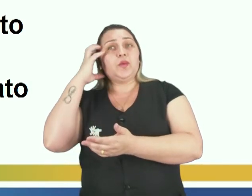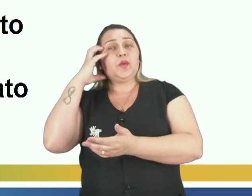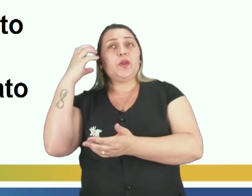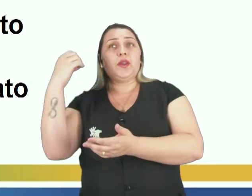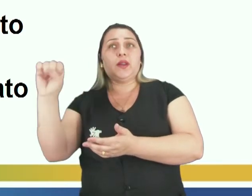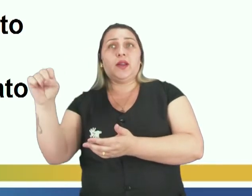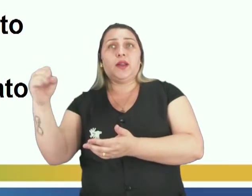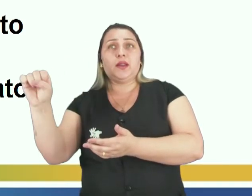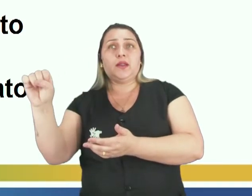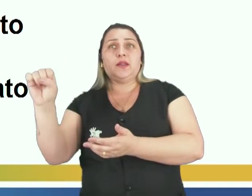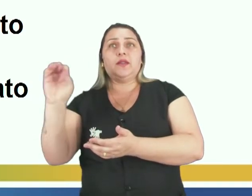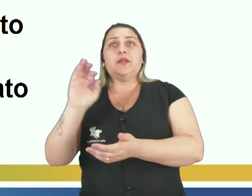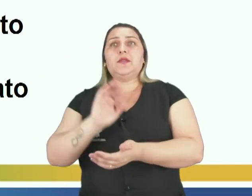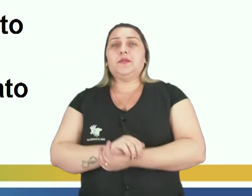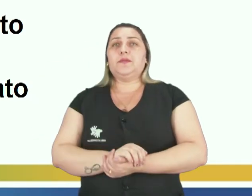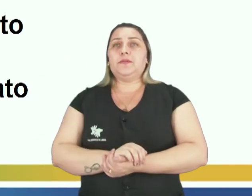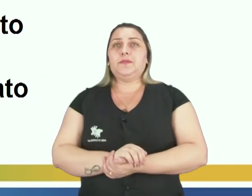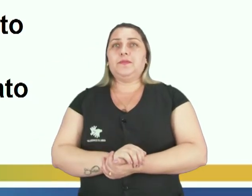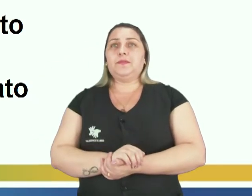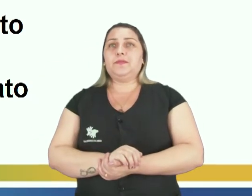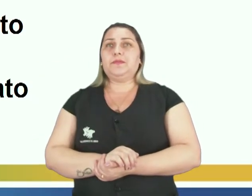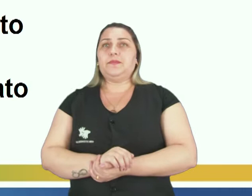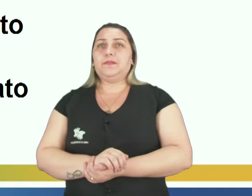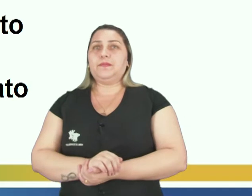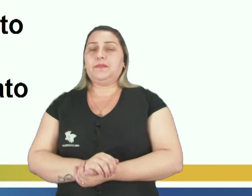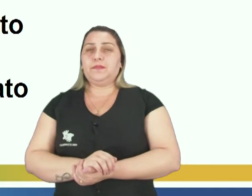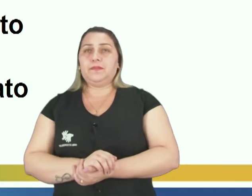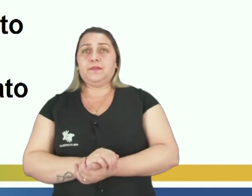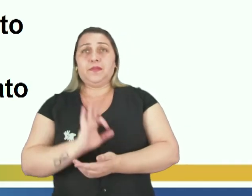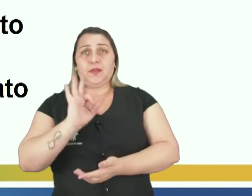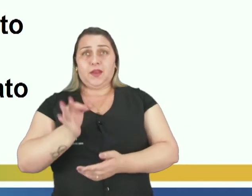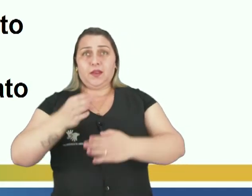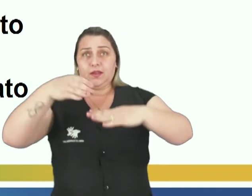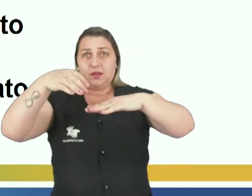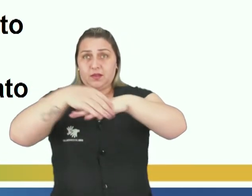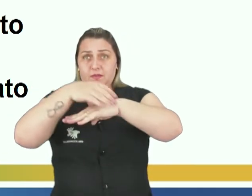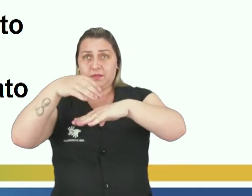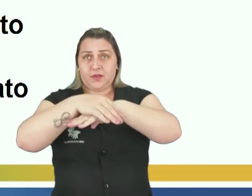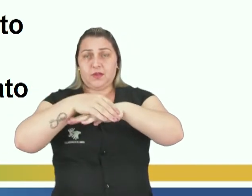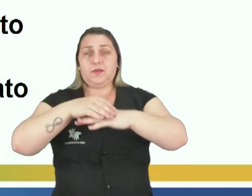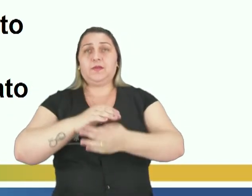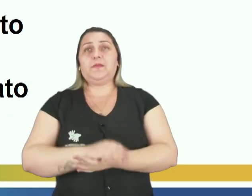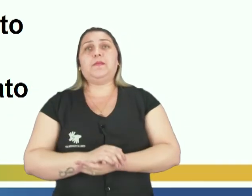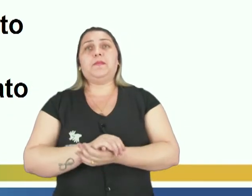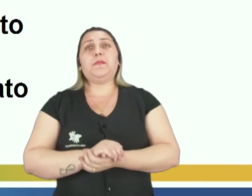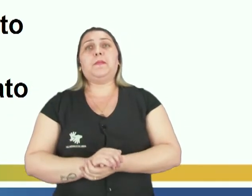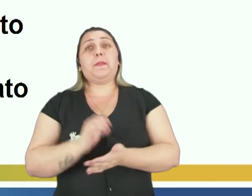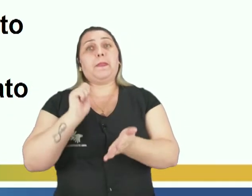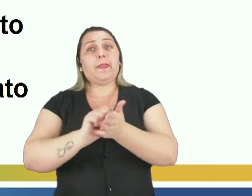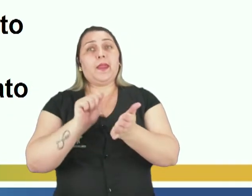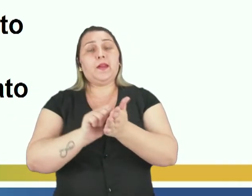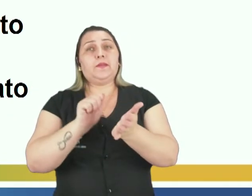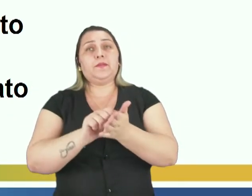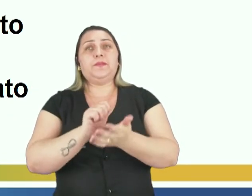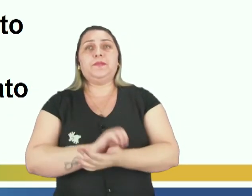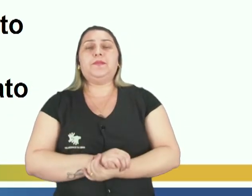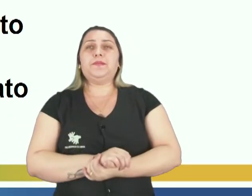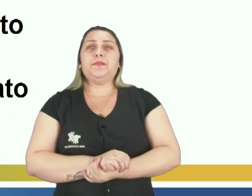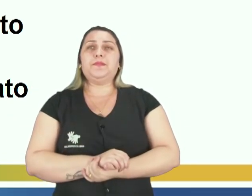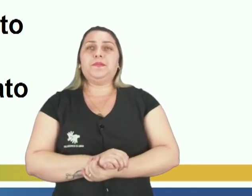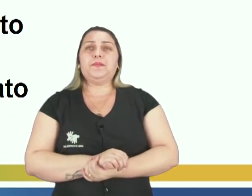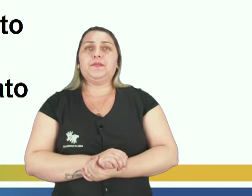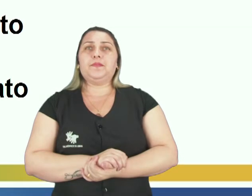cierto zapato, ¿sí? Já este cesseu com C consiste em pronunciar a letra S com um